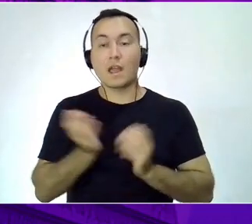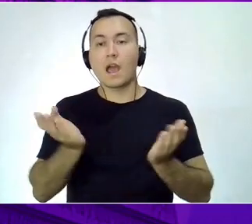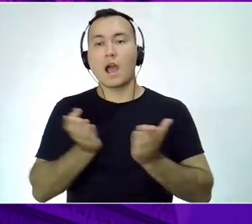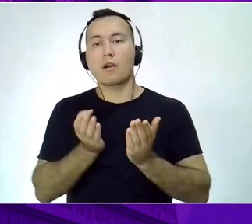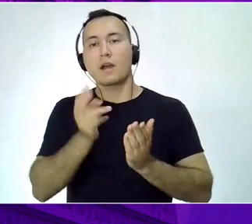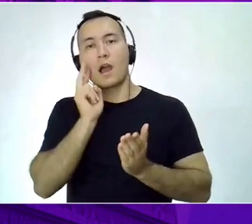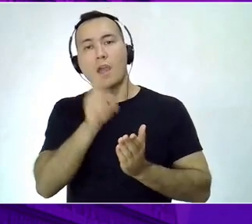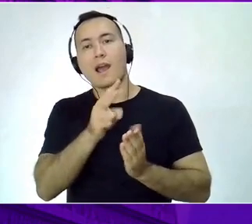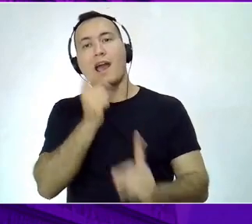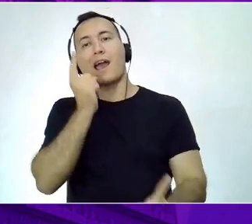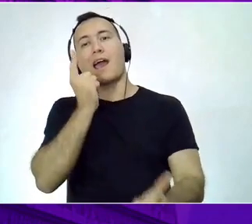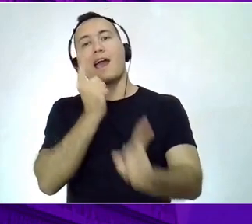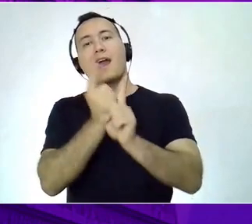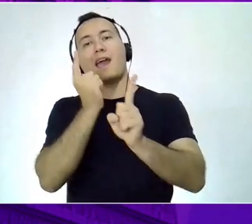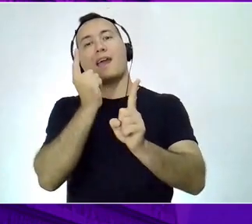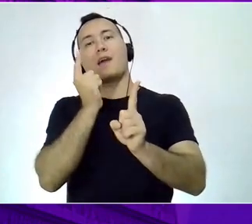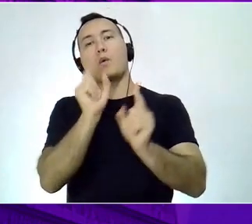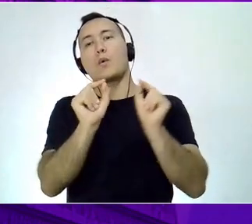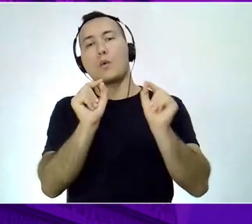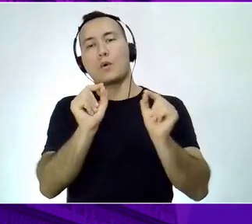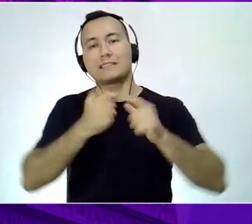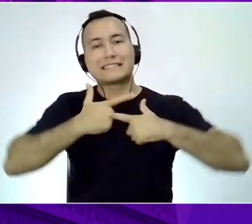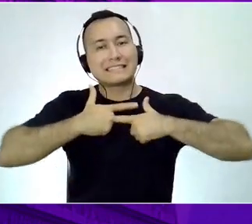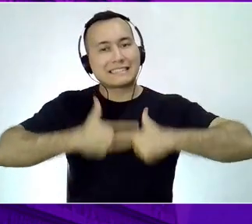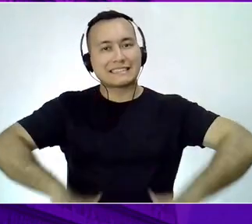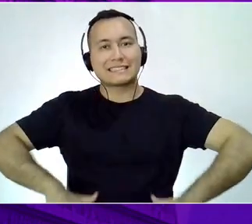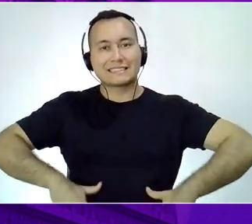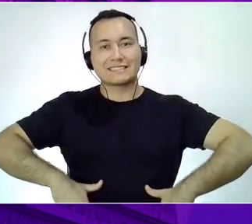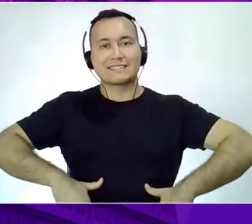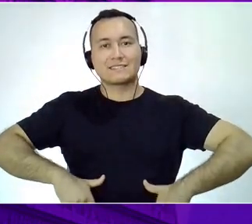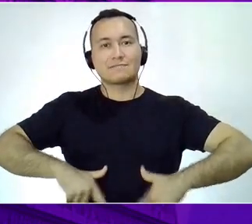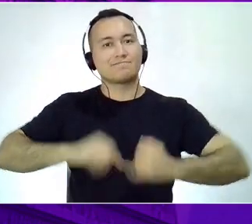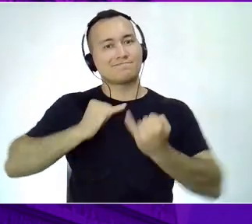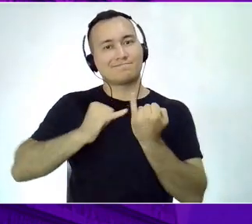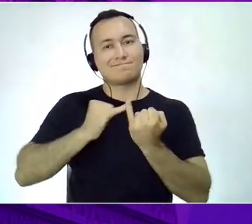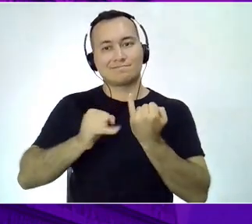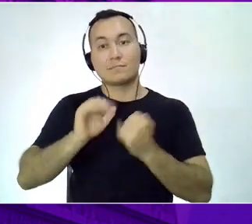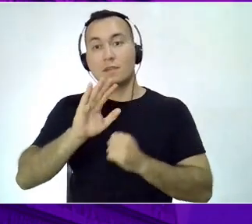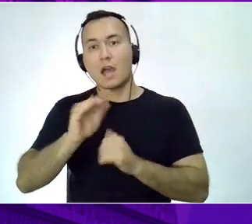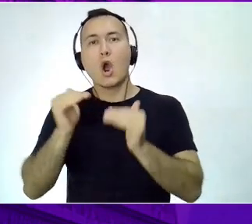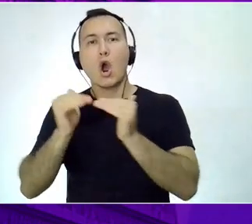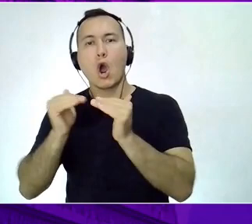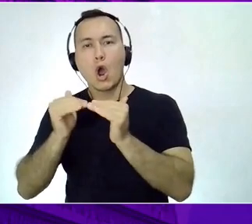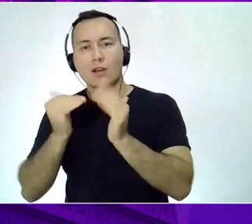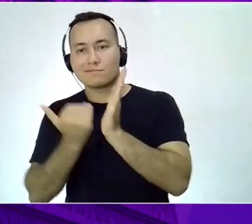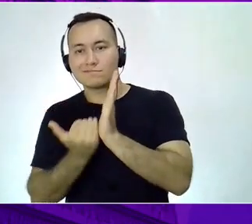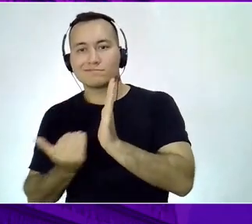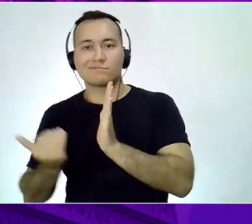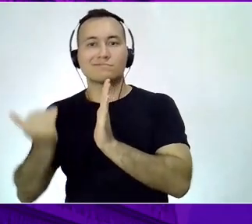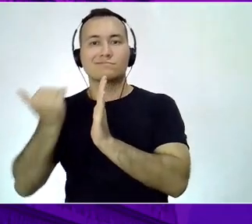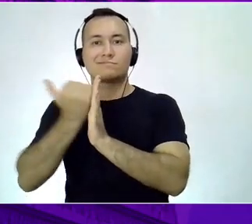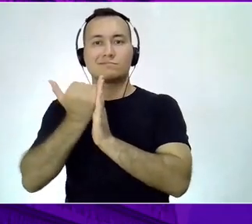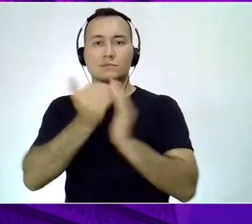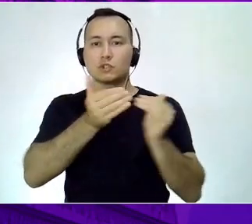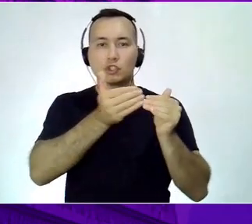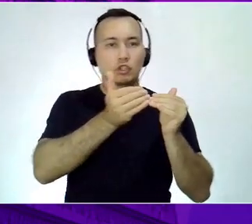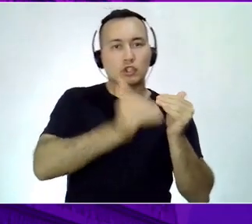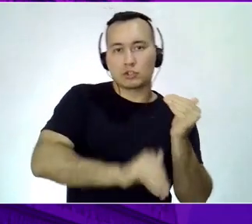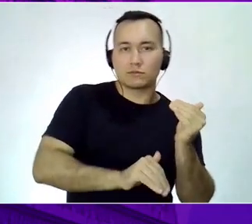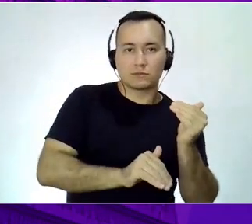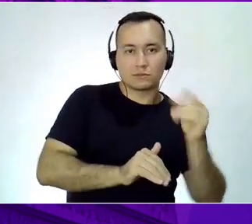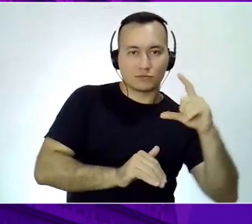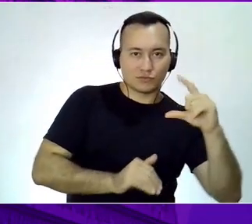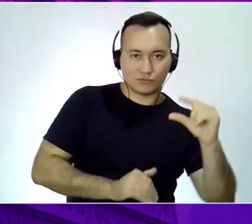discordância. Mas, honestamente, ainda está um pouco mais preciso do que a gente falou que precisava. A gente pode tentar facilitar ainda mais para o